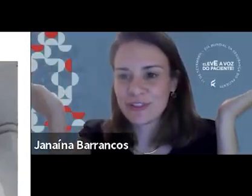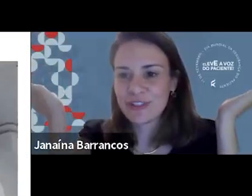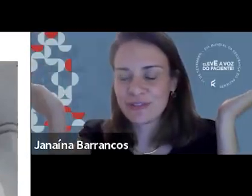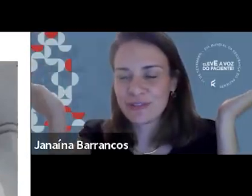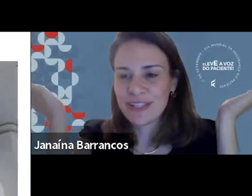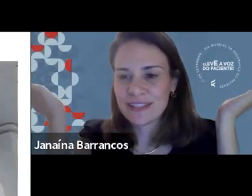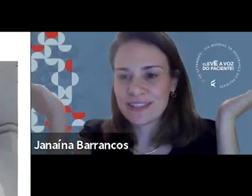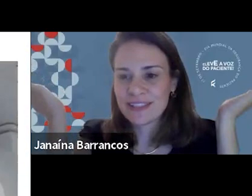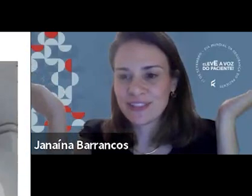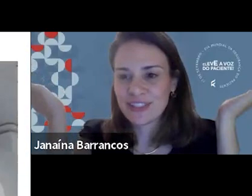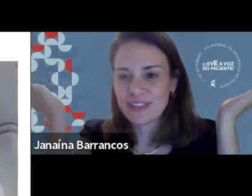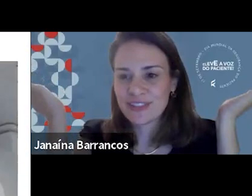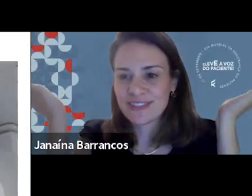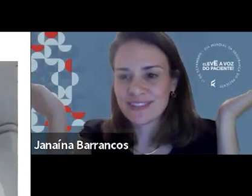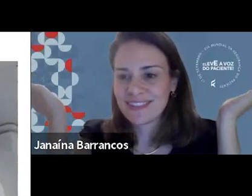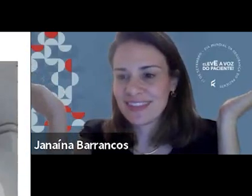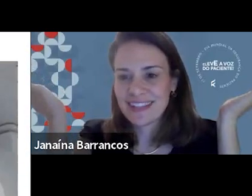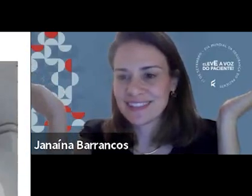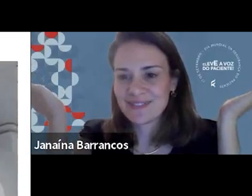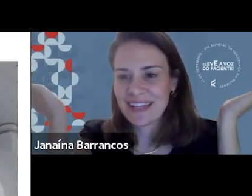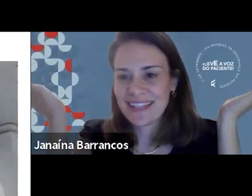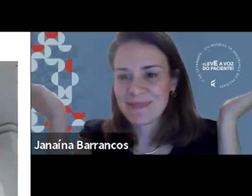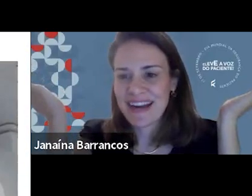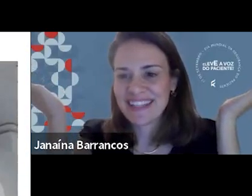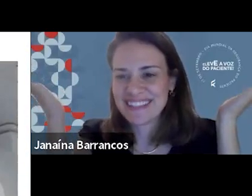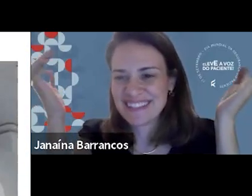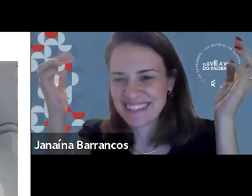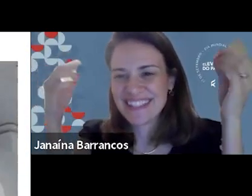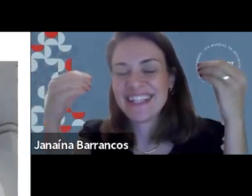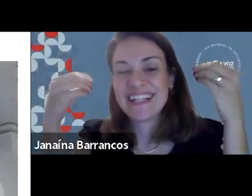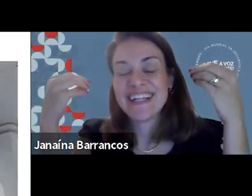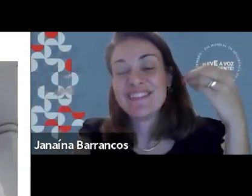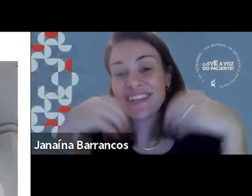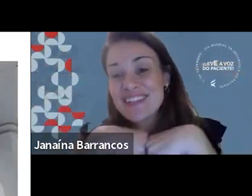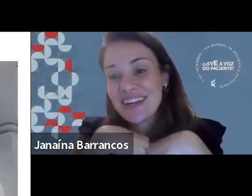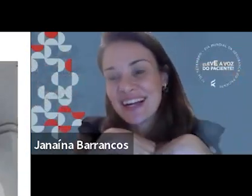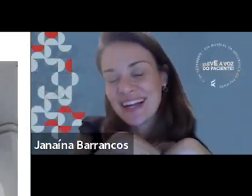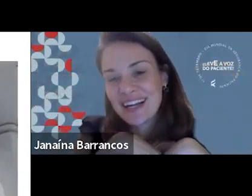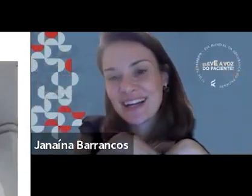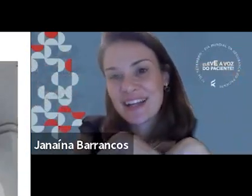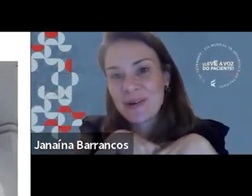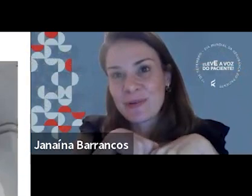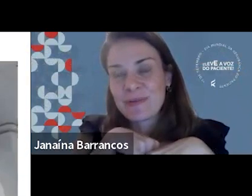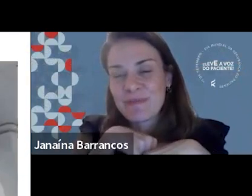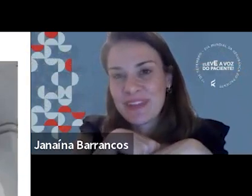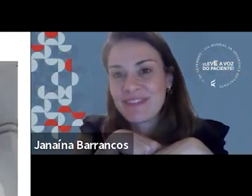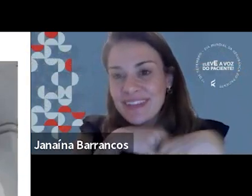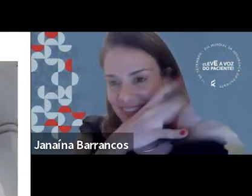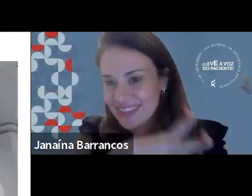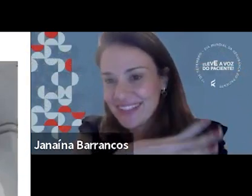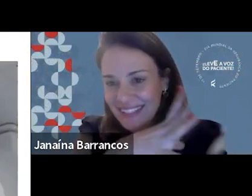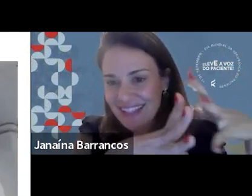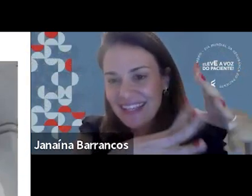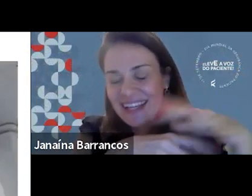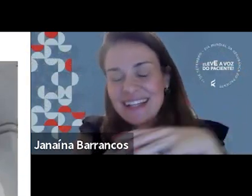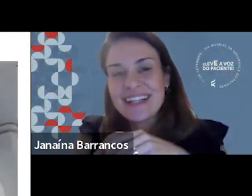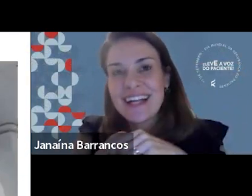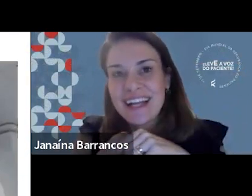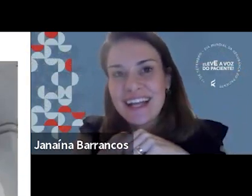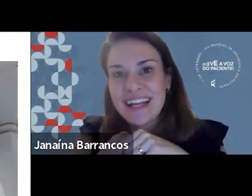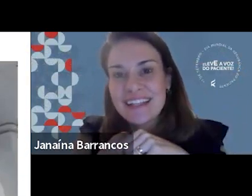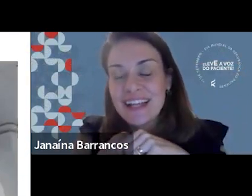com o vídeo da influencer, né, gente? Várias partes. Mas eu refleti aqui,